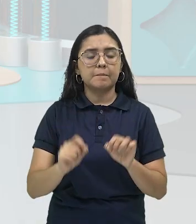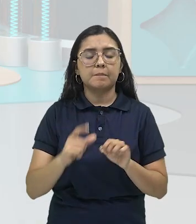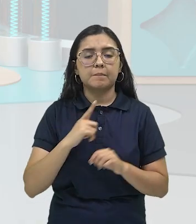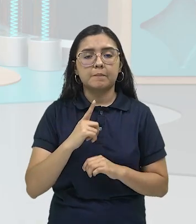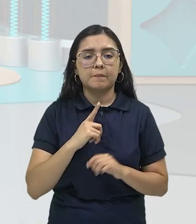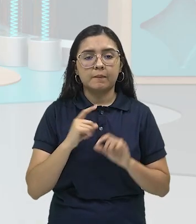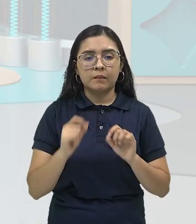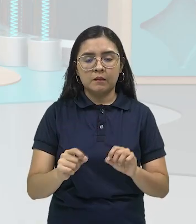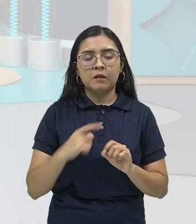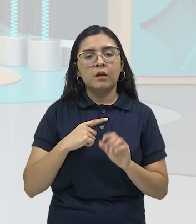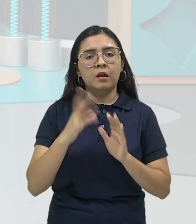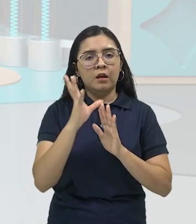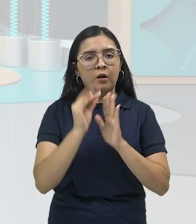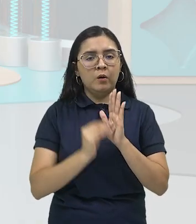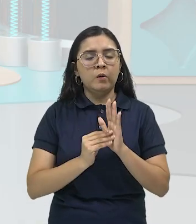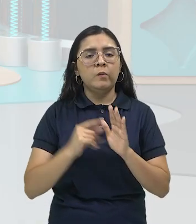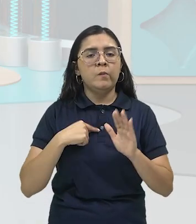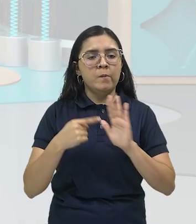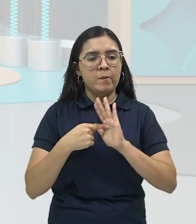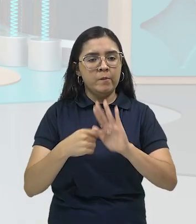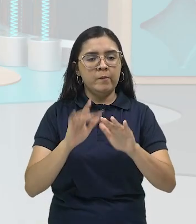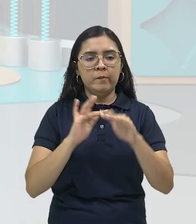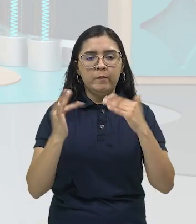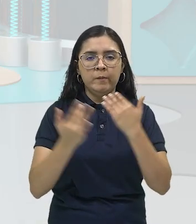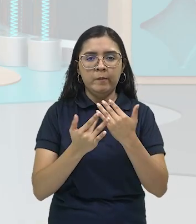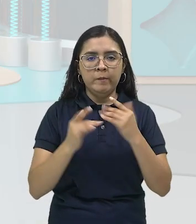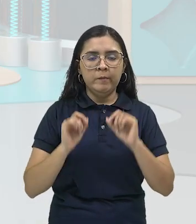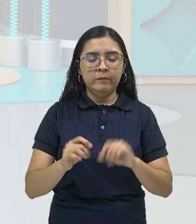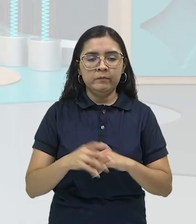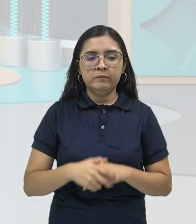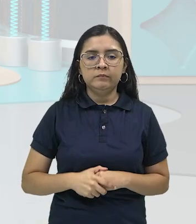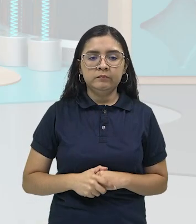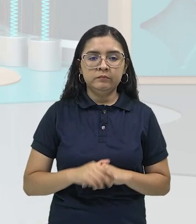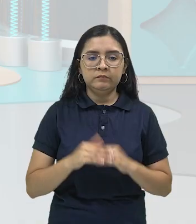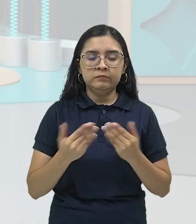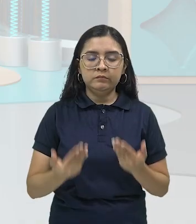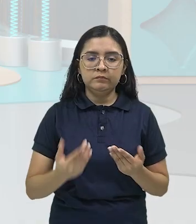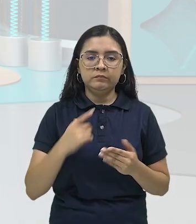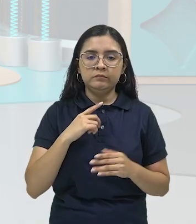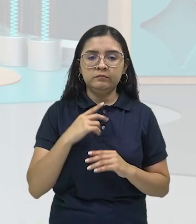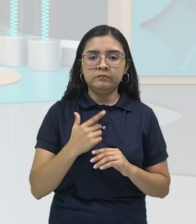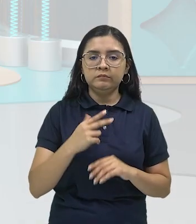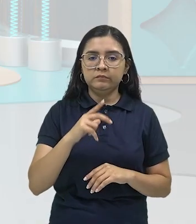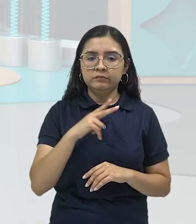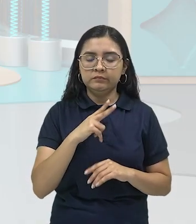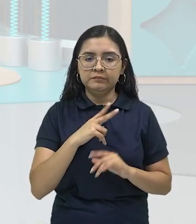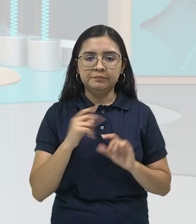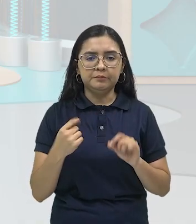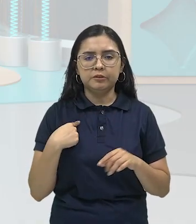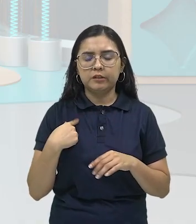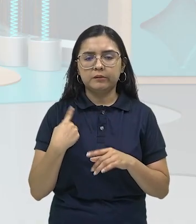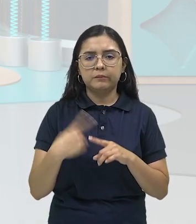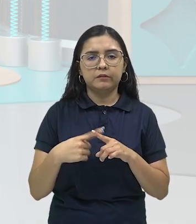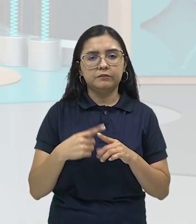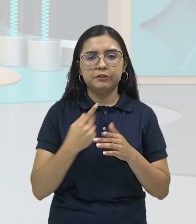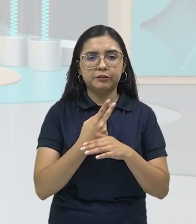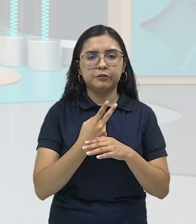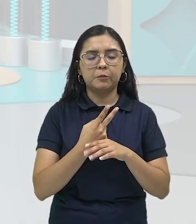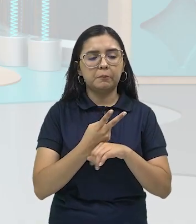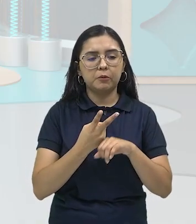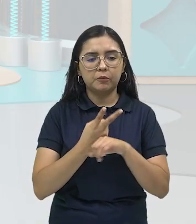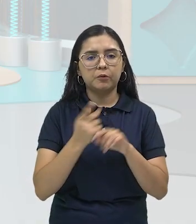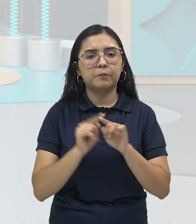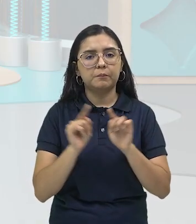com aquele conteúdo. Então a sua privacidade foi violada porque você não foi atrás daquele produto e ainda assim começou a